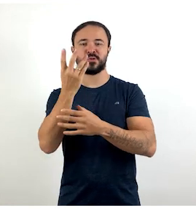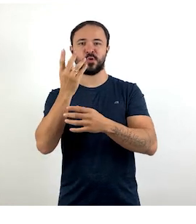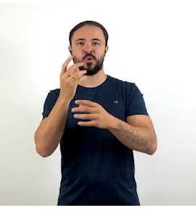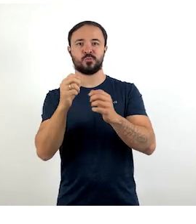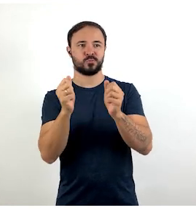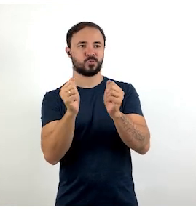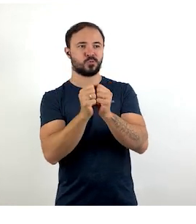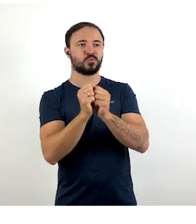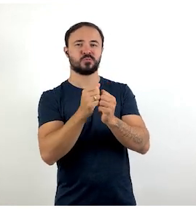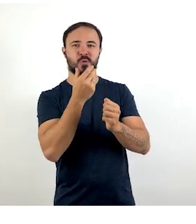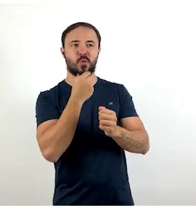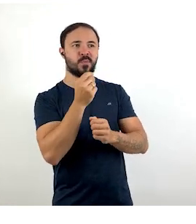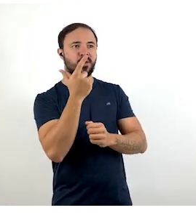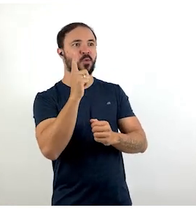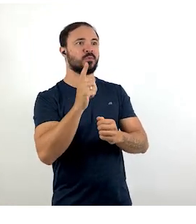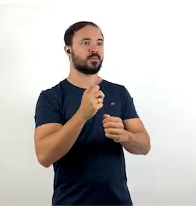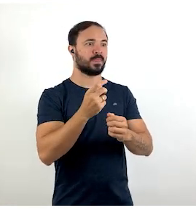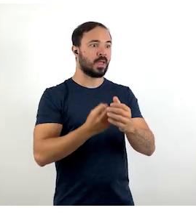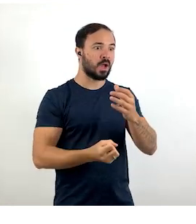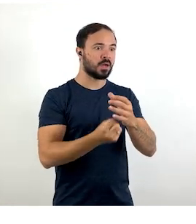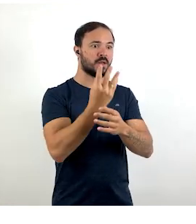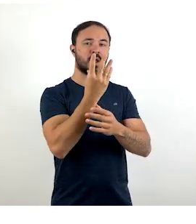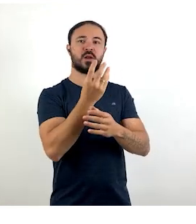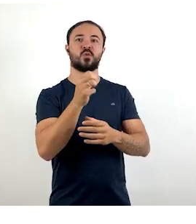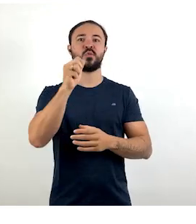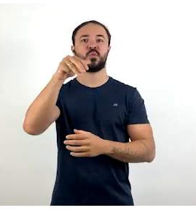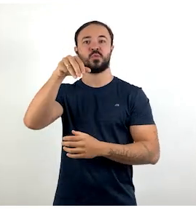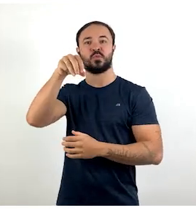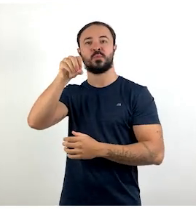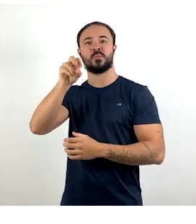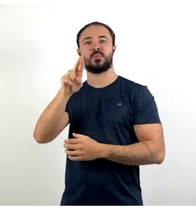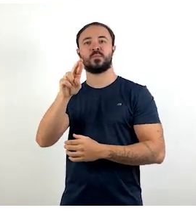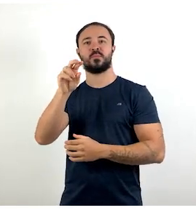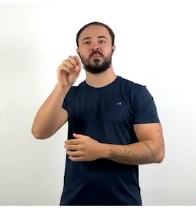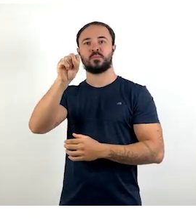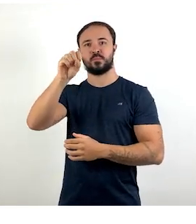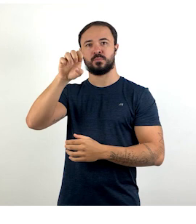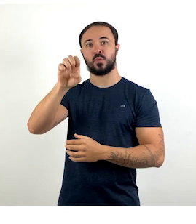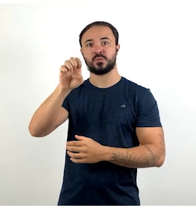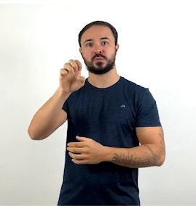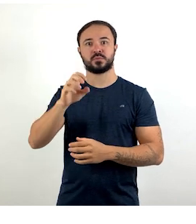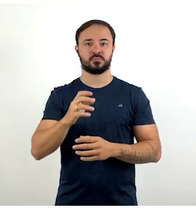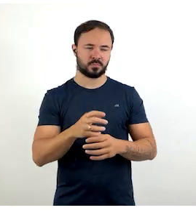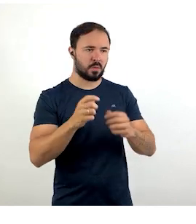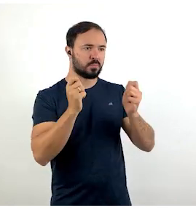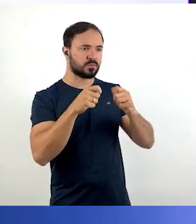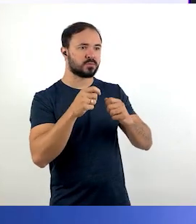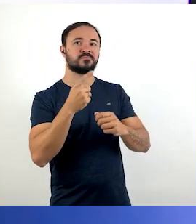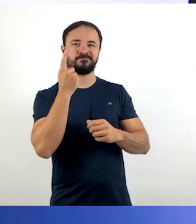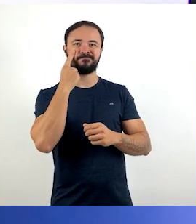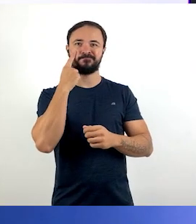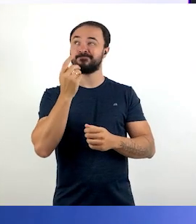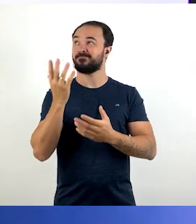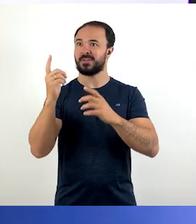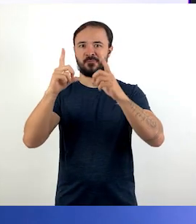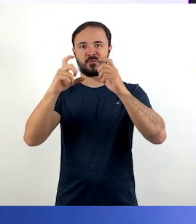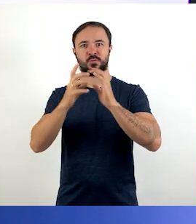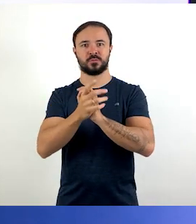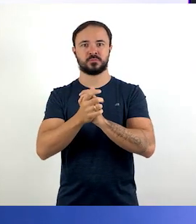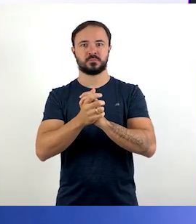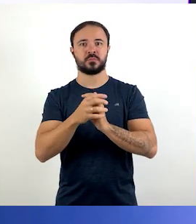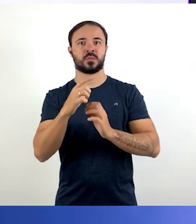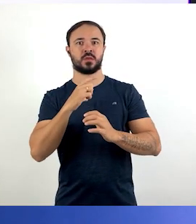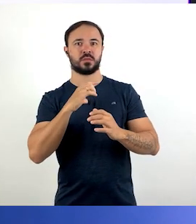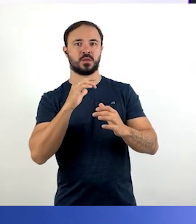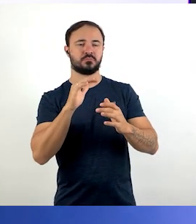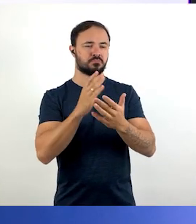Morse. Esse código foi possível graças ao invento do telégrafo, esse equipamento que está na imagem. Ele é